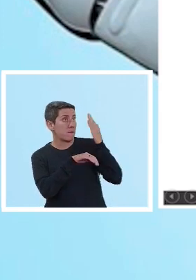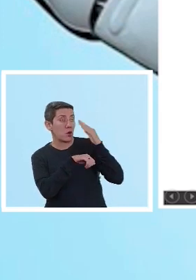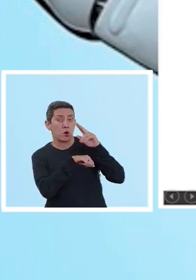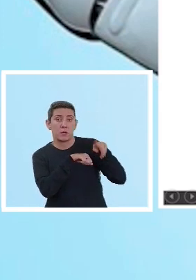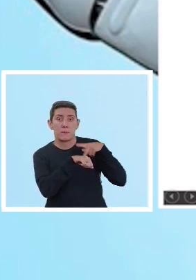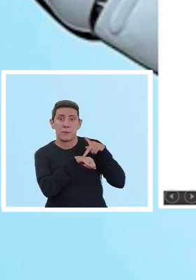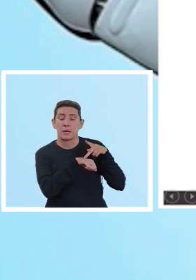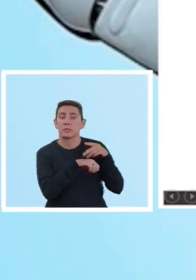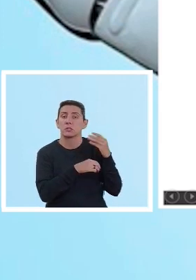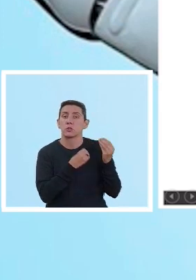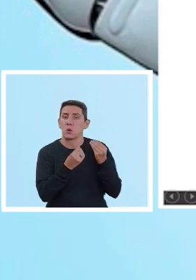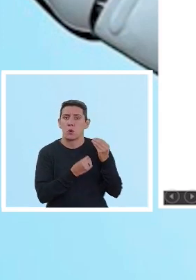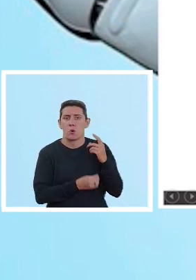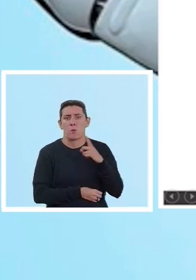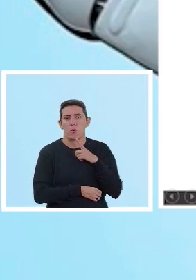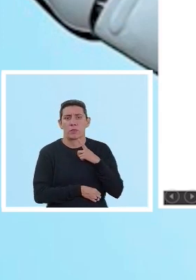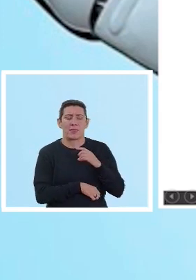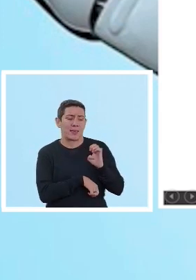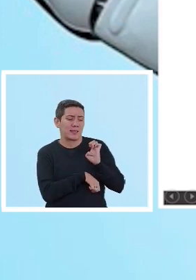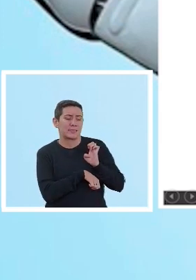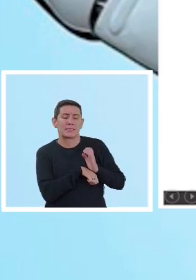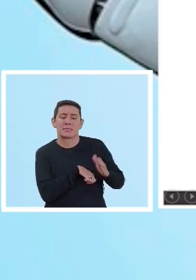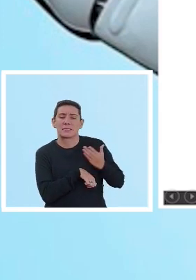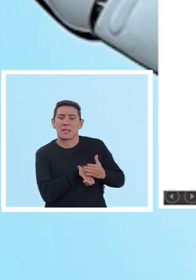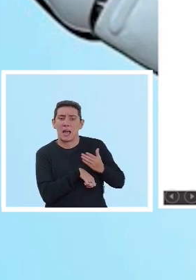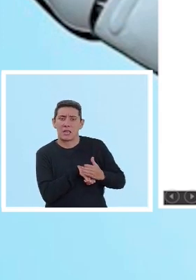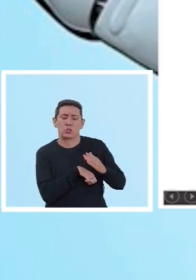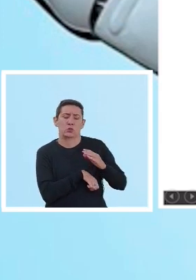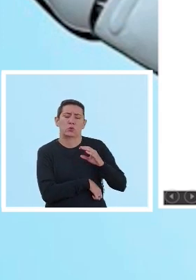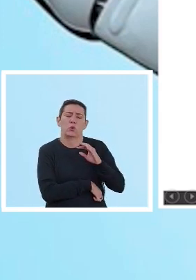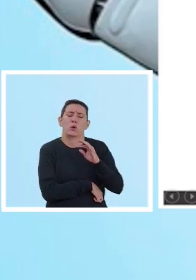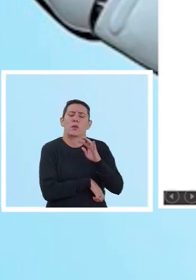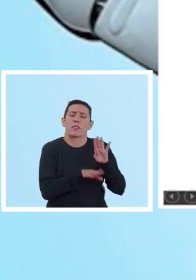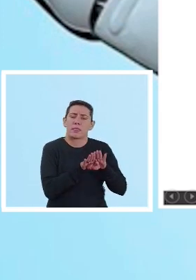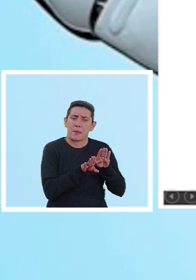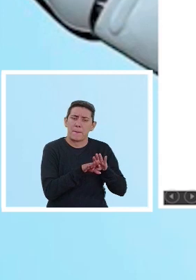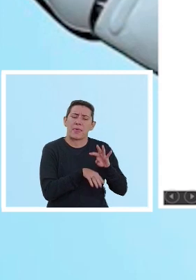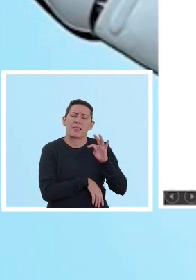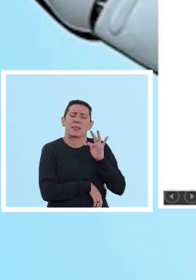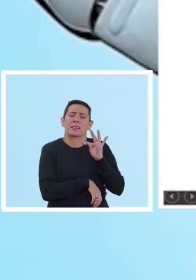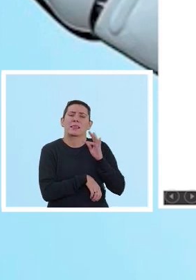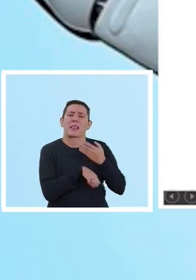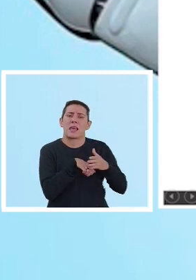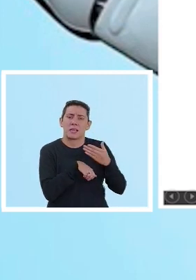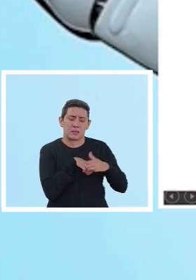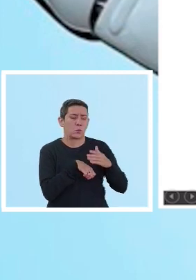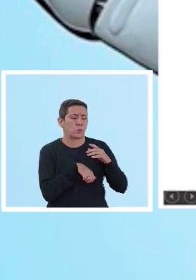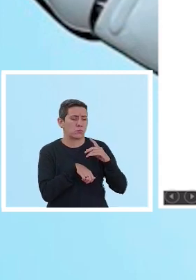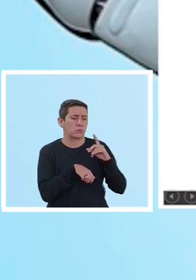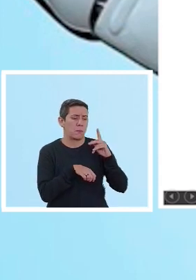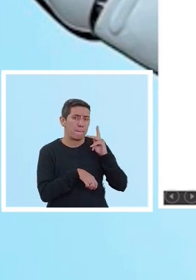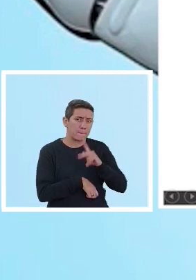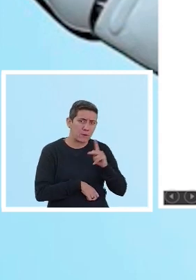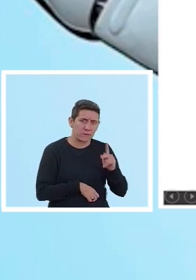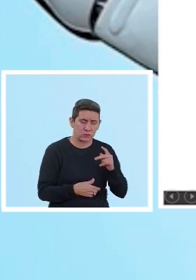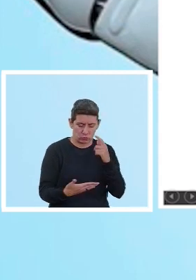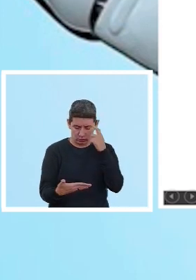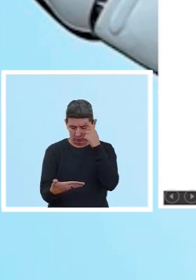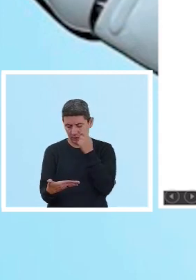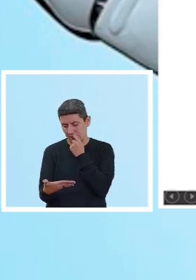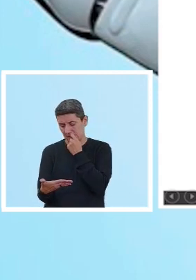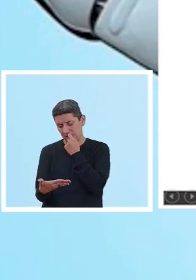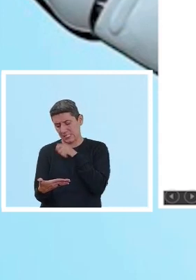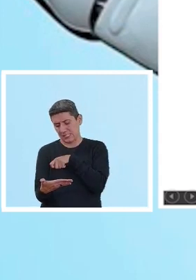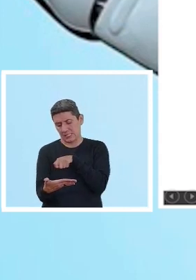é desenvolvido vários Estagiários vários técnicos professores uma prancha e fica um